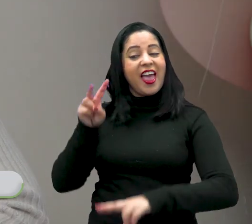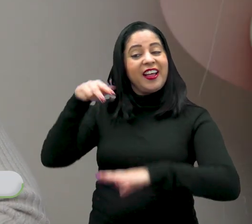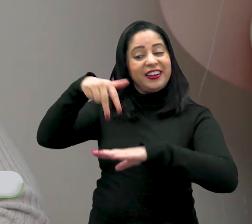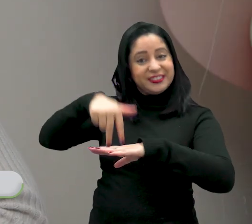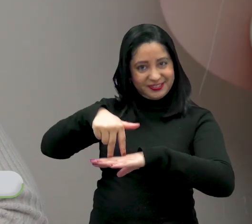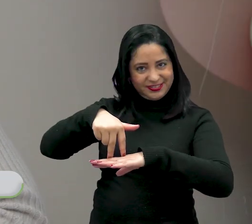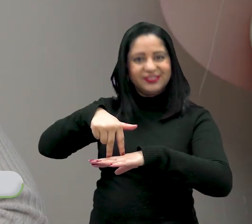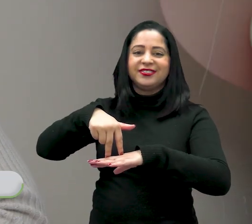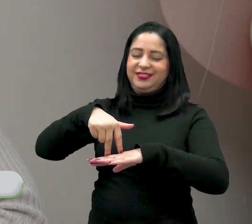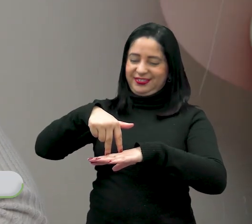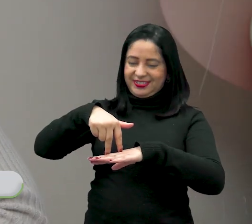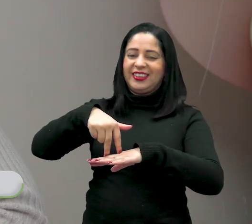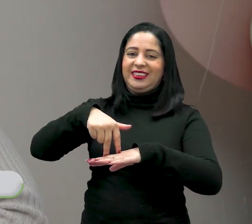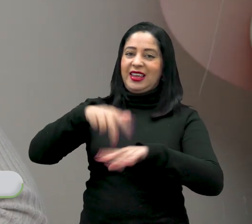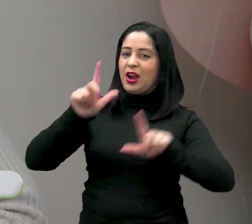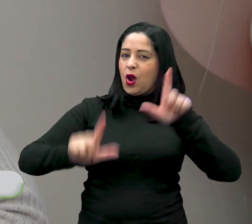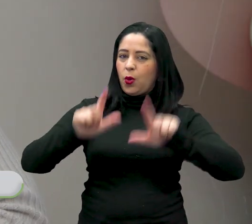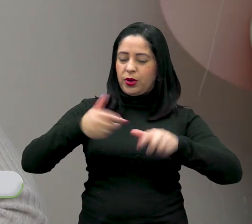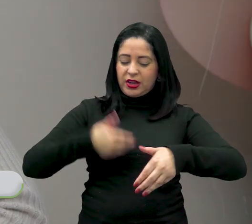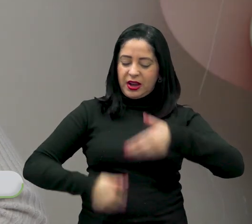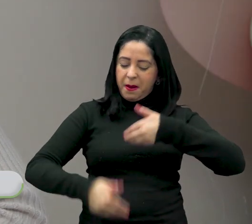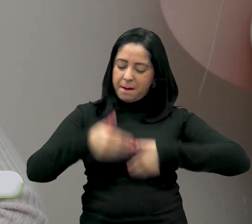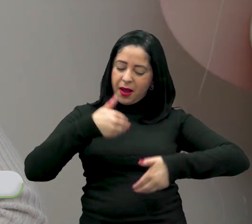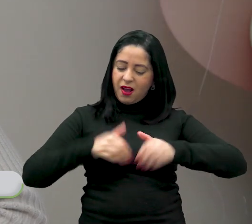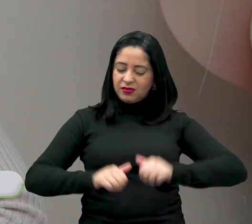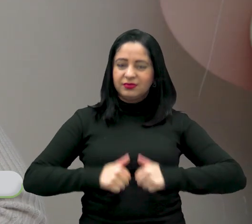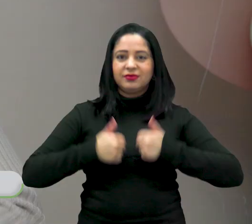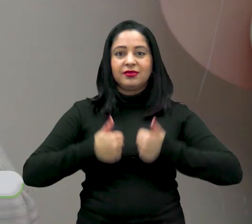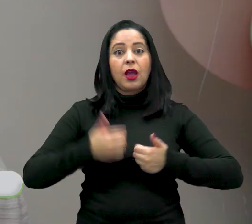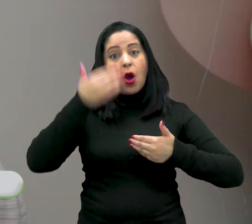vai estar de volta na apresentação de mais um De Bem Com